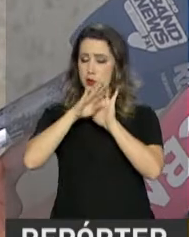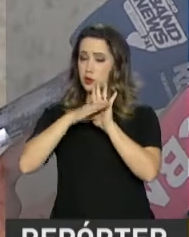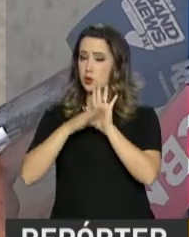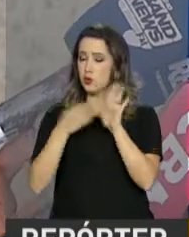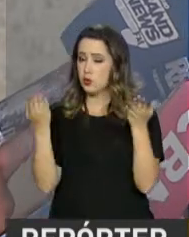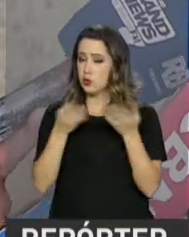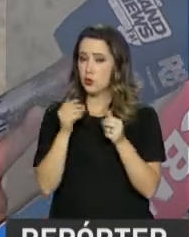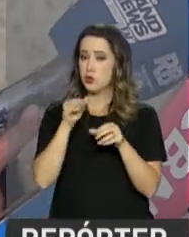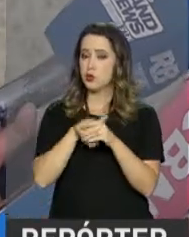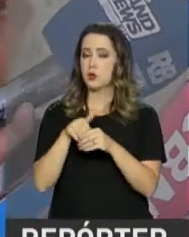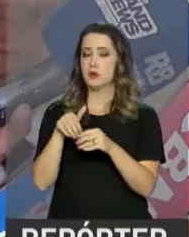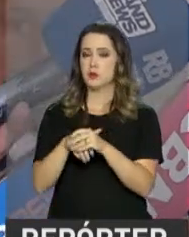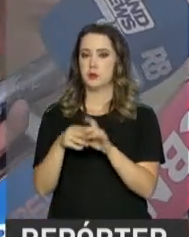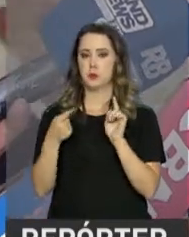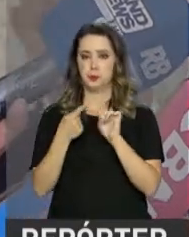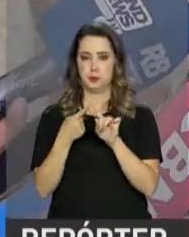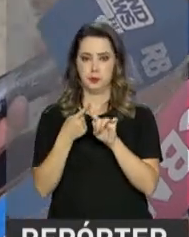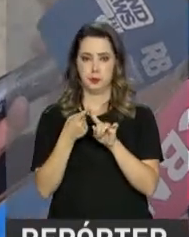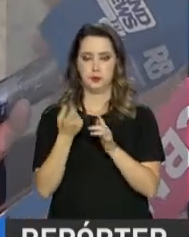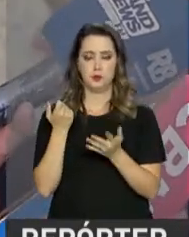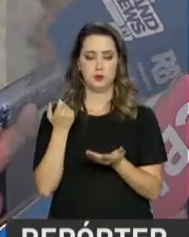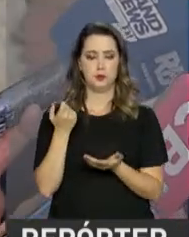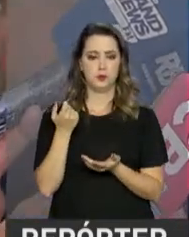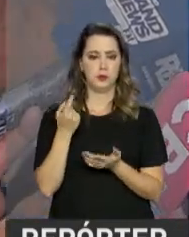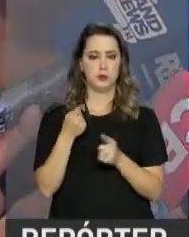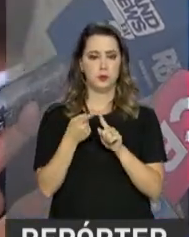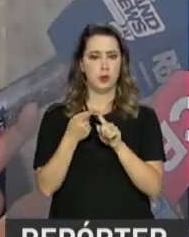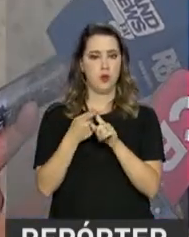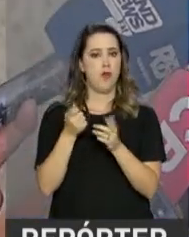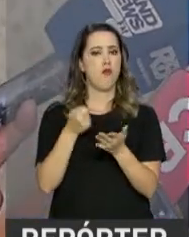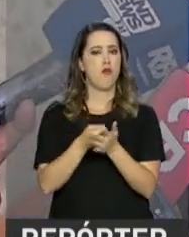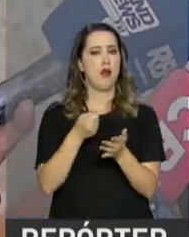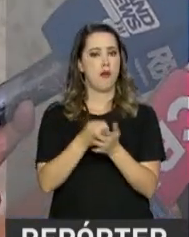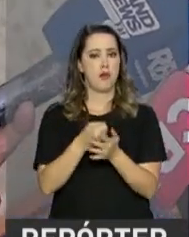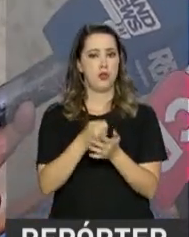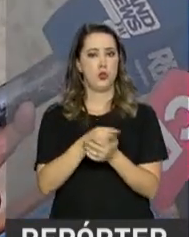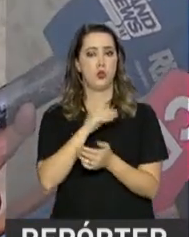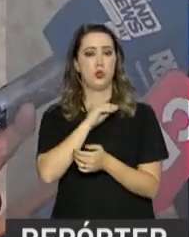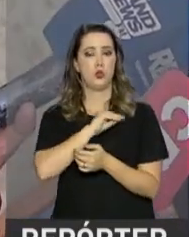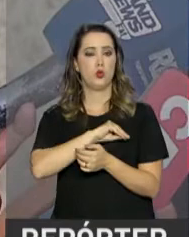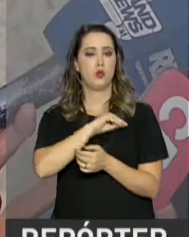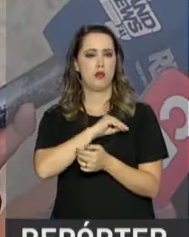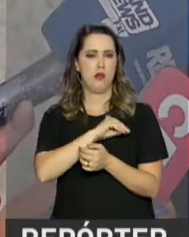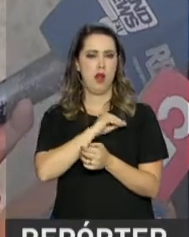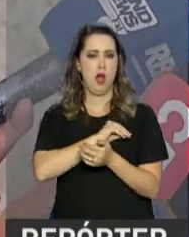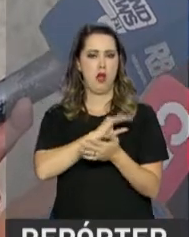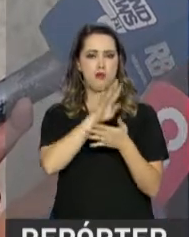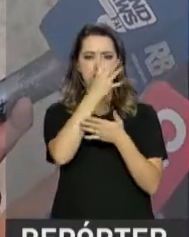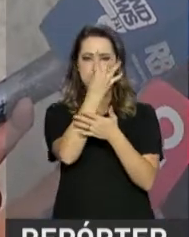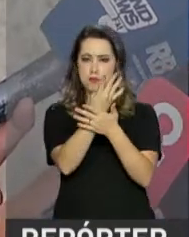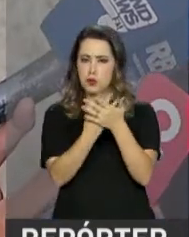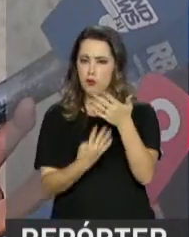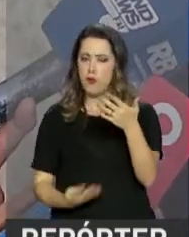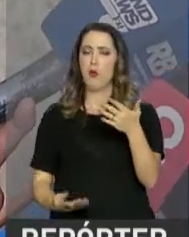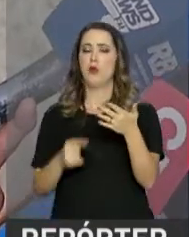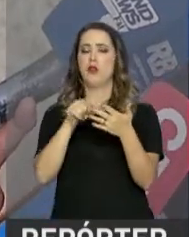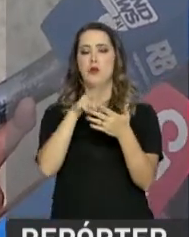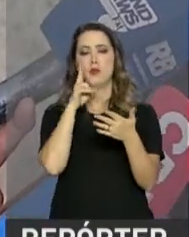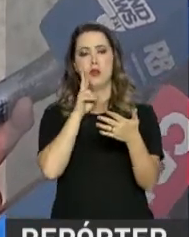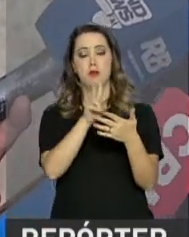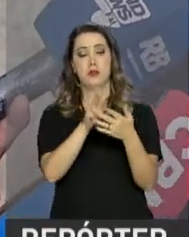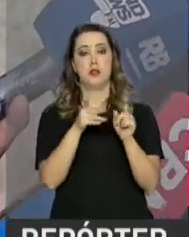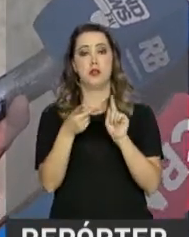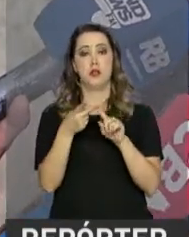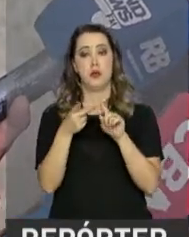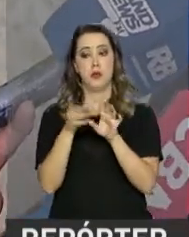de alguns setores em relação à folha de pagamento eu destaco a questão da capitalização da eletrobrás